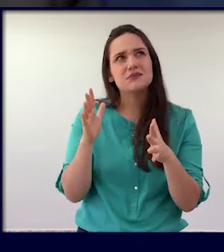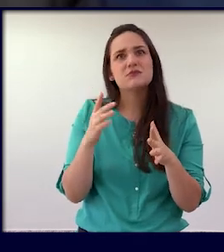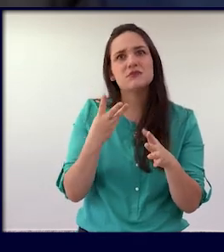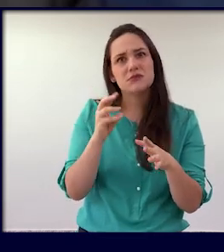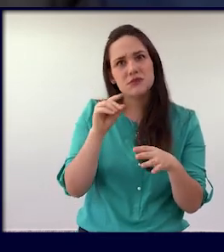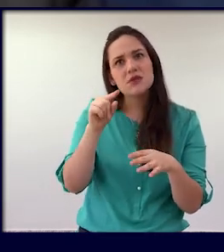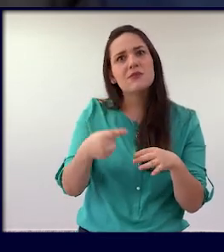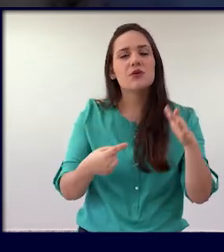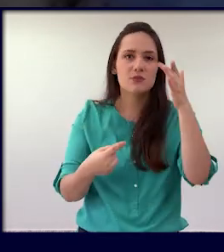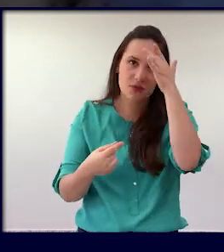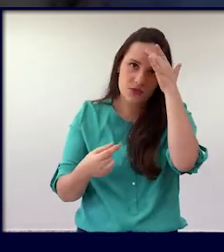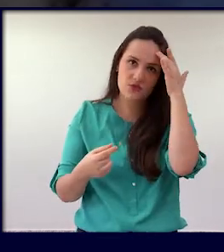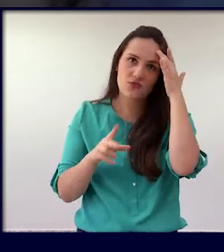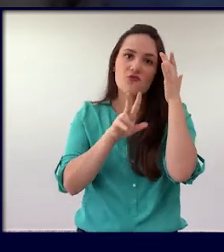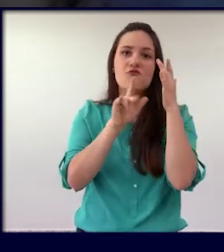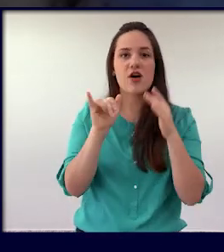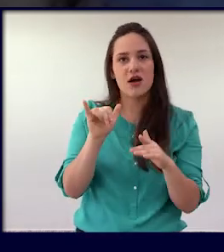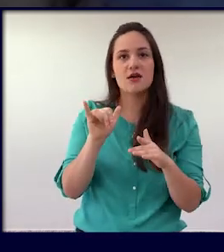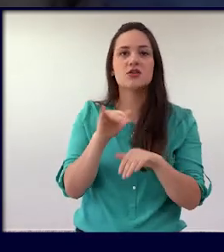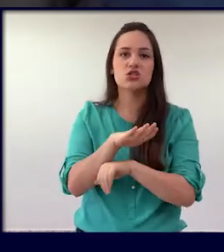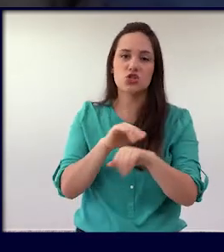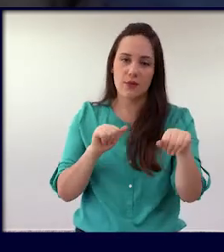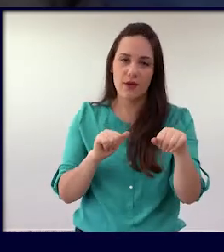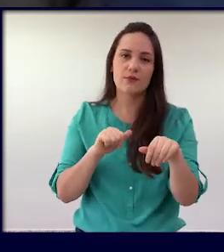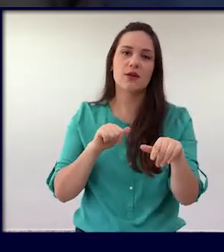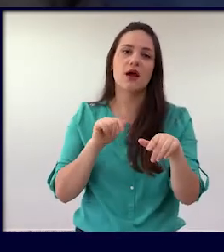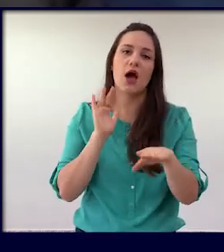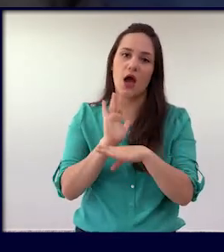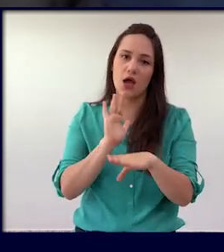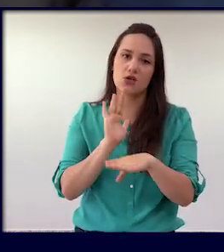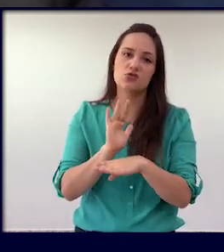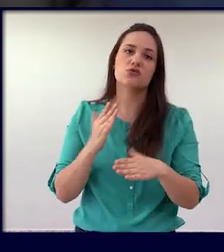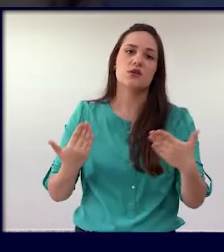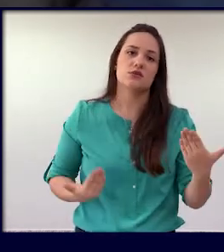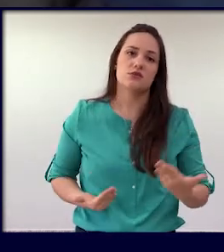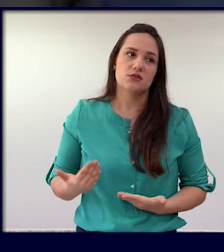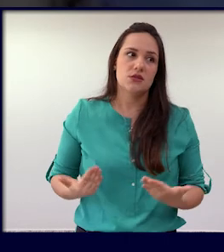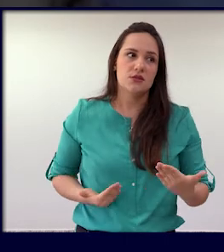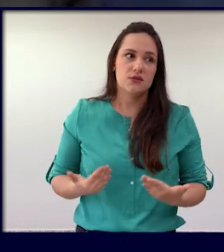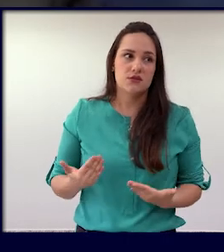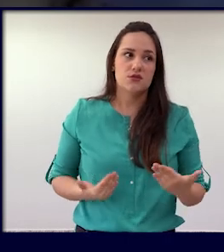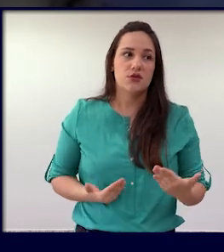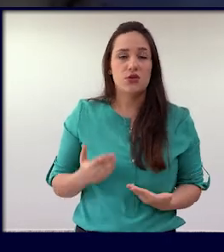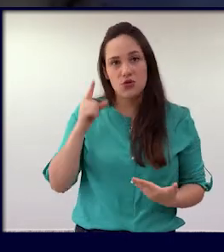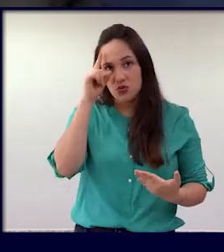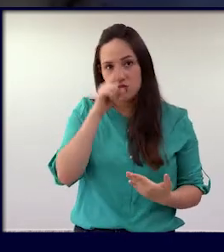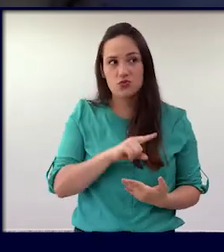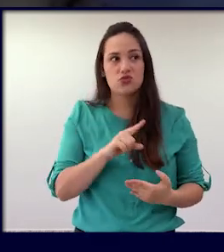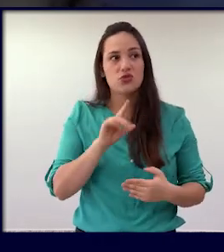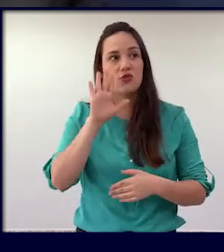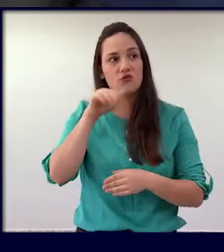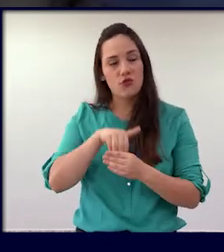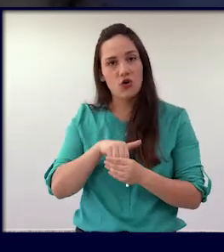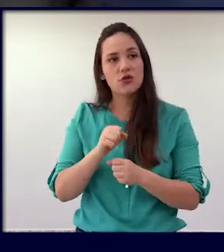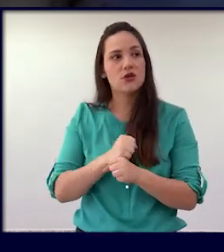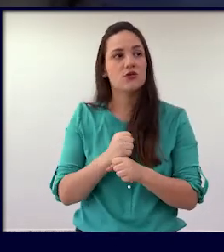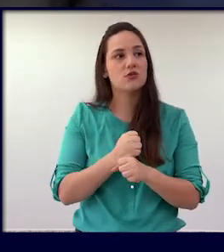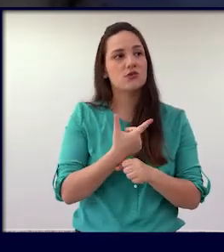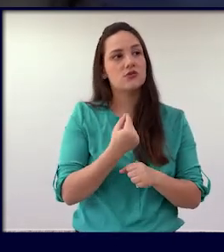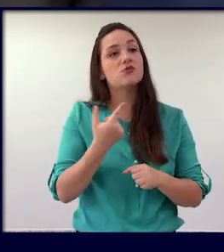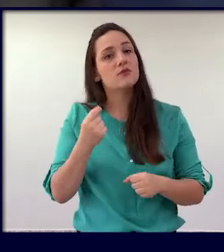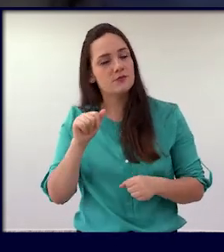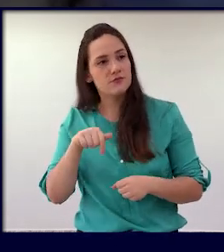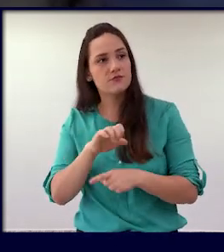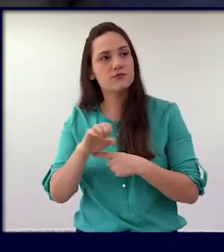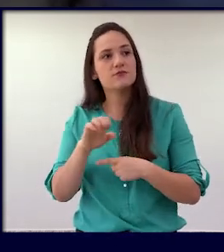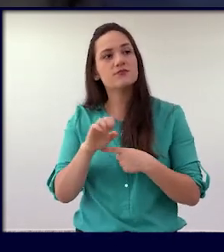concluir que aproximadamente 30 mil pessoas serão convocadas para prestar serviço no dia da